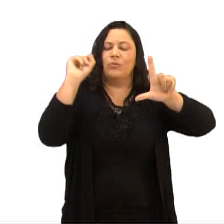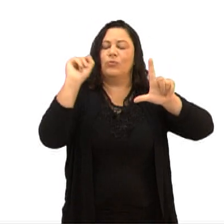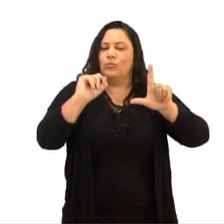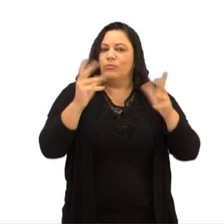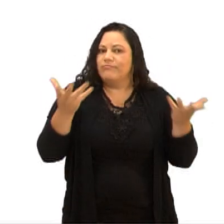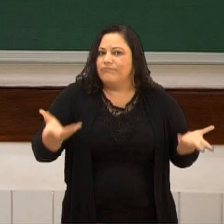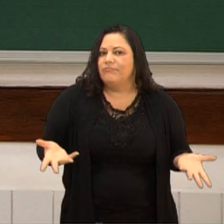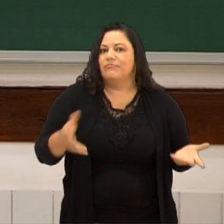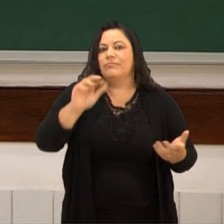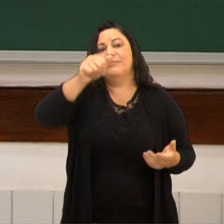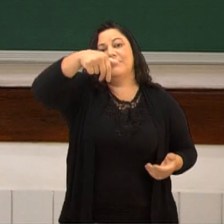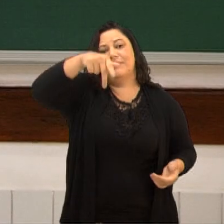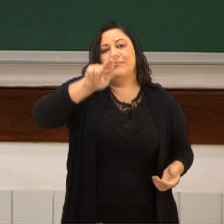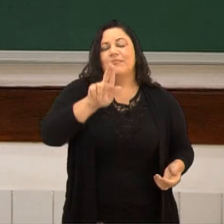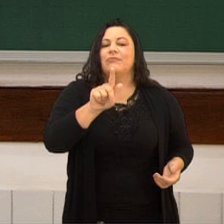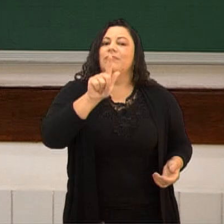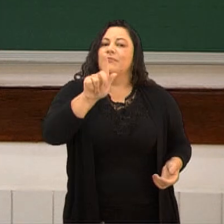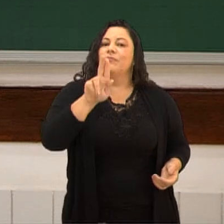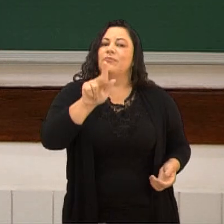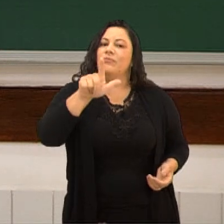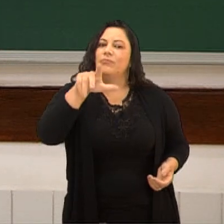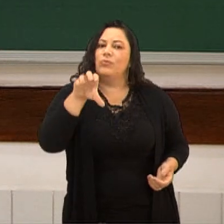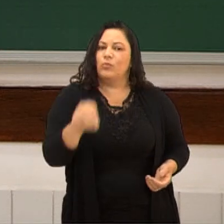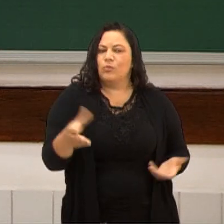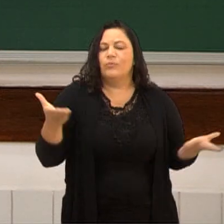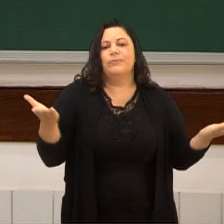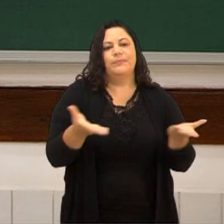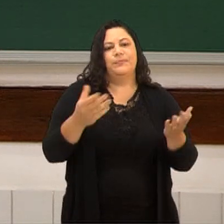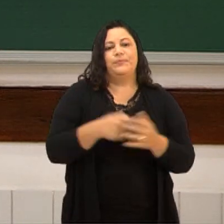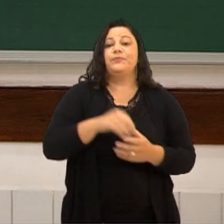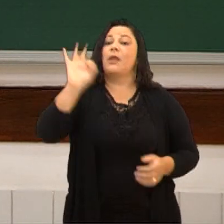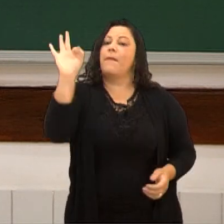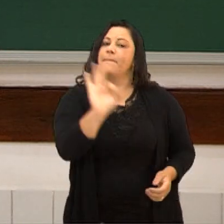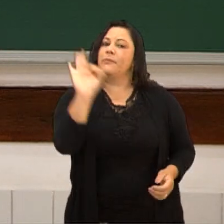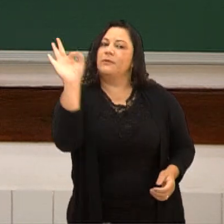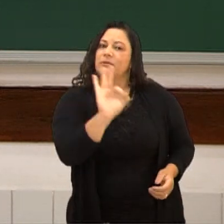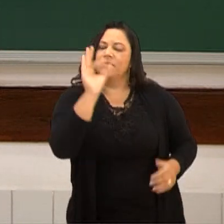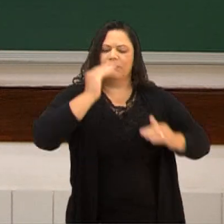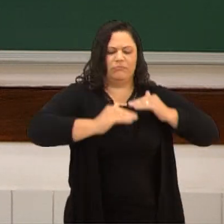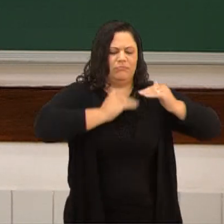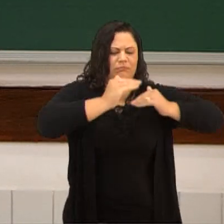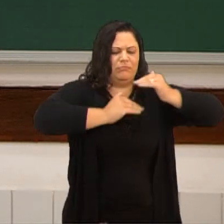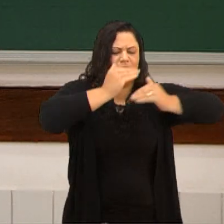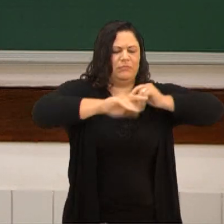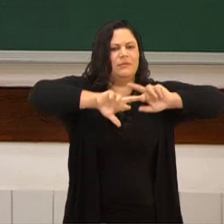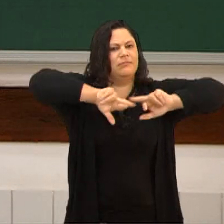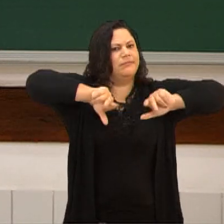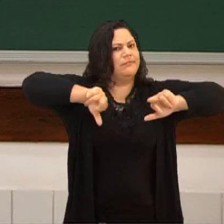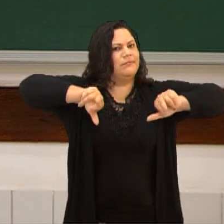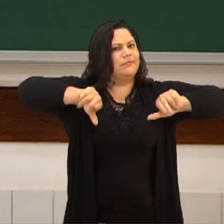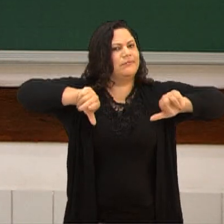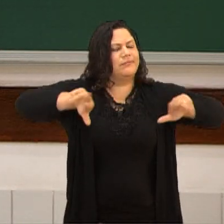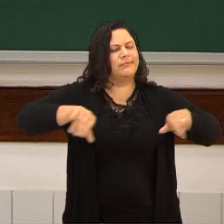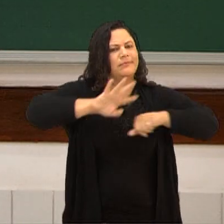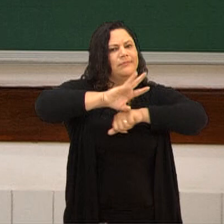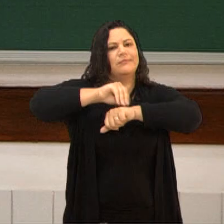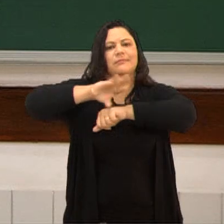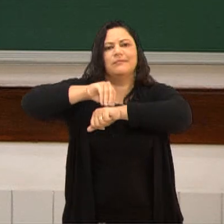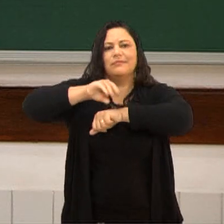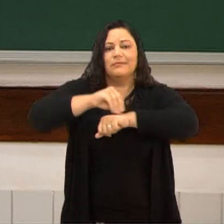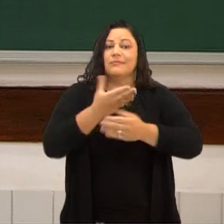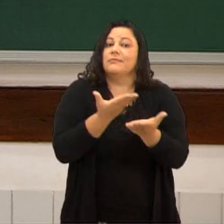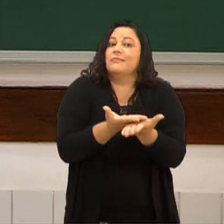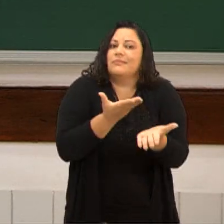de porcentagem? Olha que legal, vamos envolver vários conhecimentos agora nessa nossa construção que vai ser na aula de